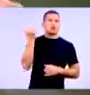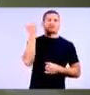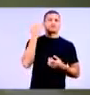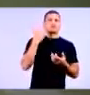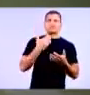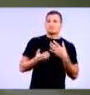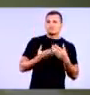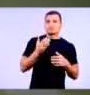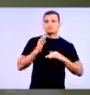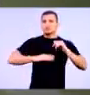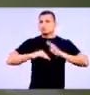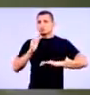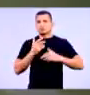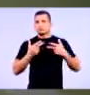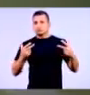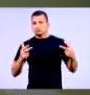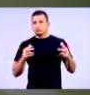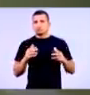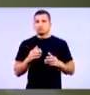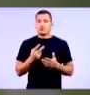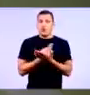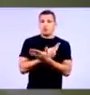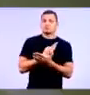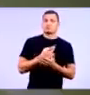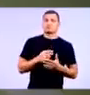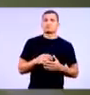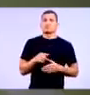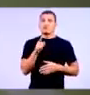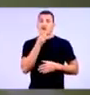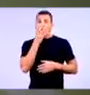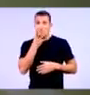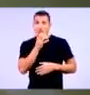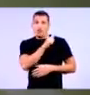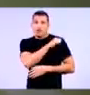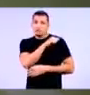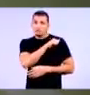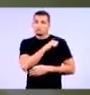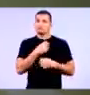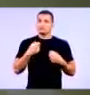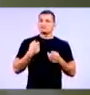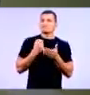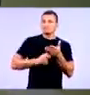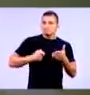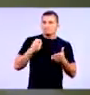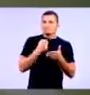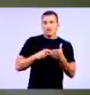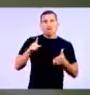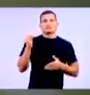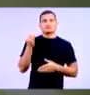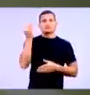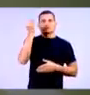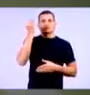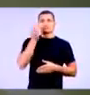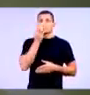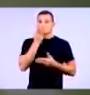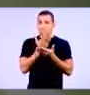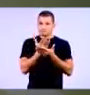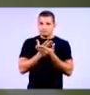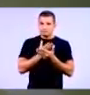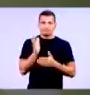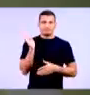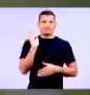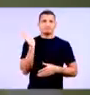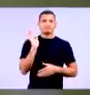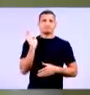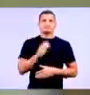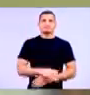nem os contratempos do dia a dia. Para você ser um bom aluno, a dedicação é o ponto principal. Bons estudos e até a